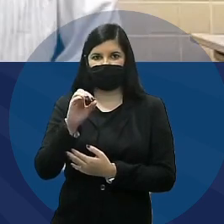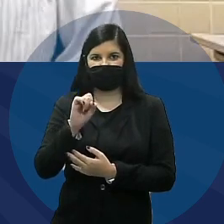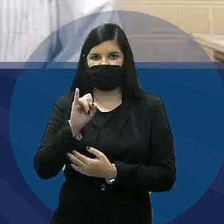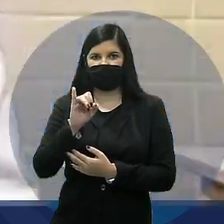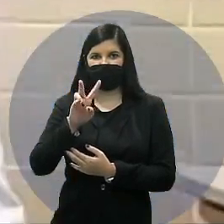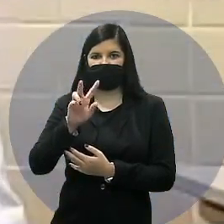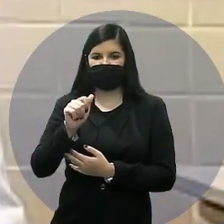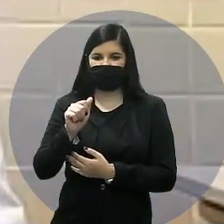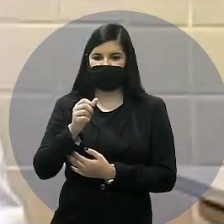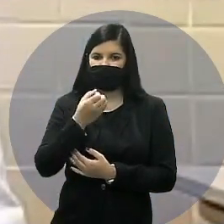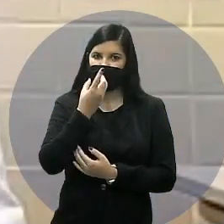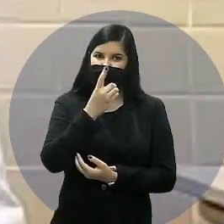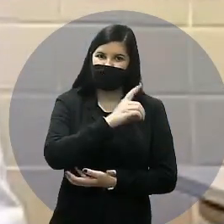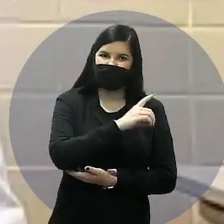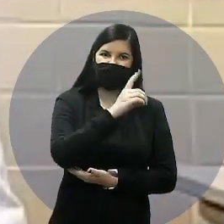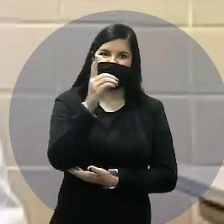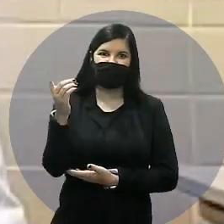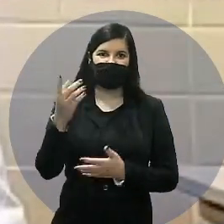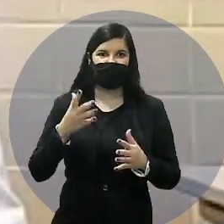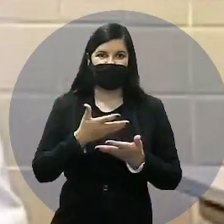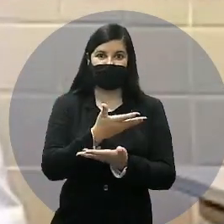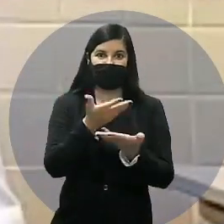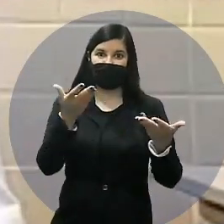Bom dia a todos.